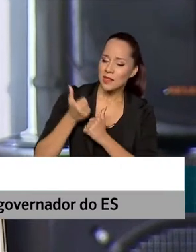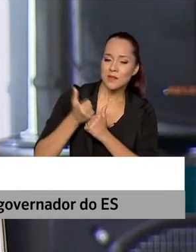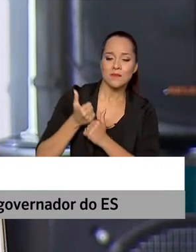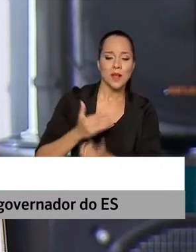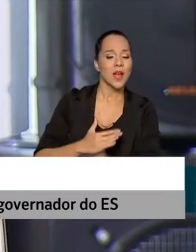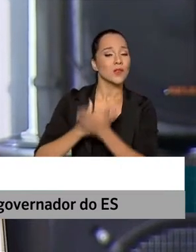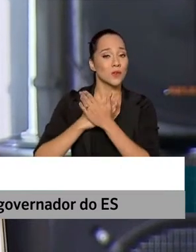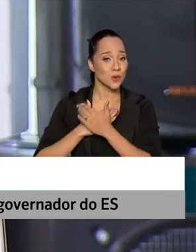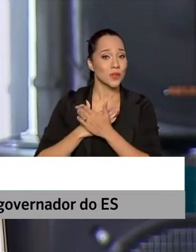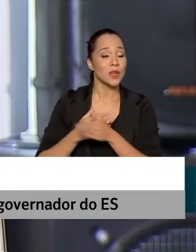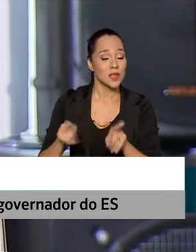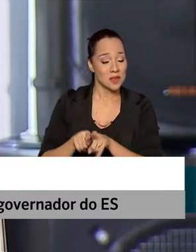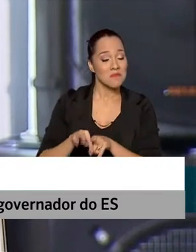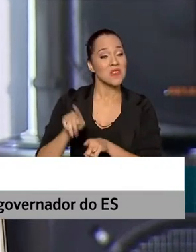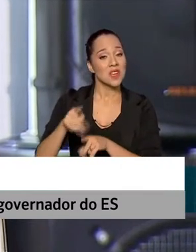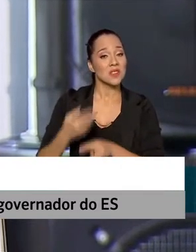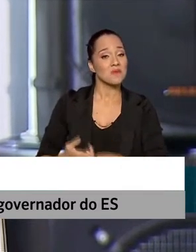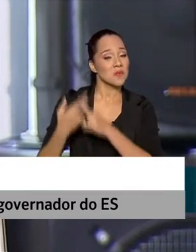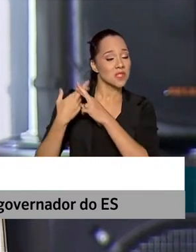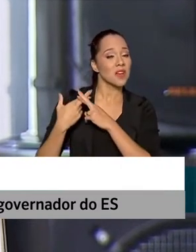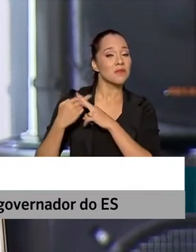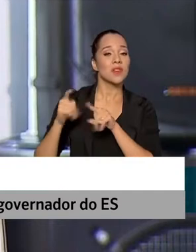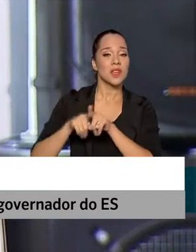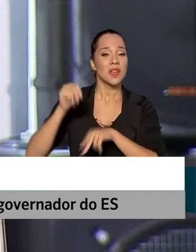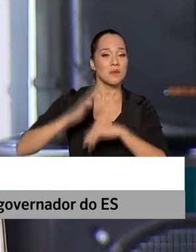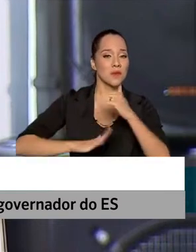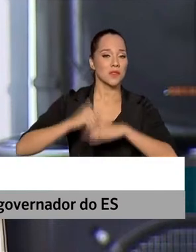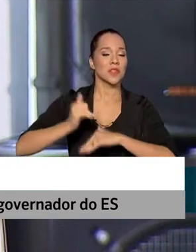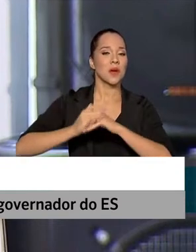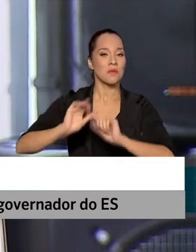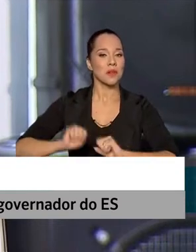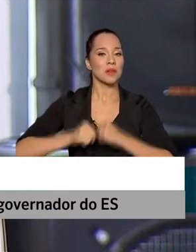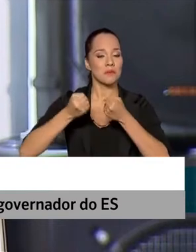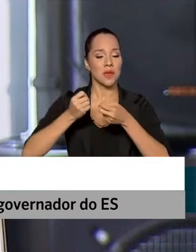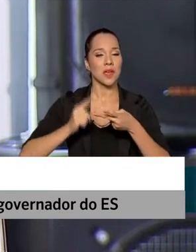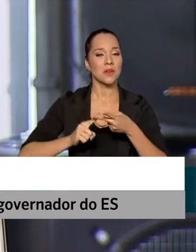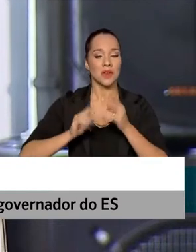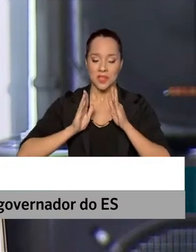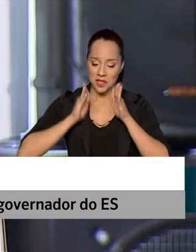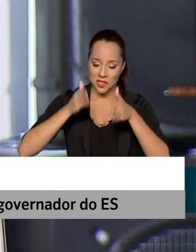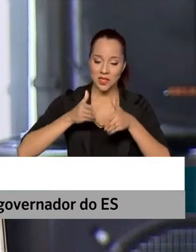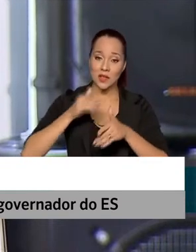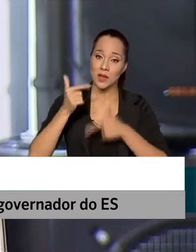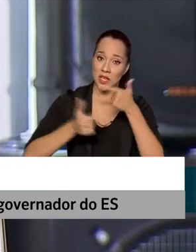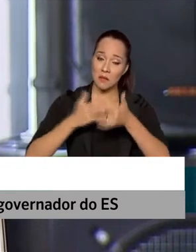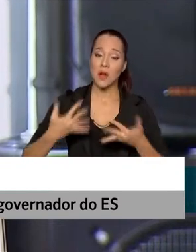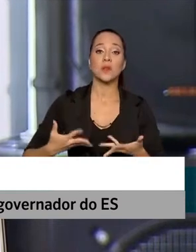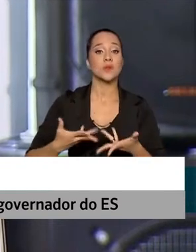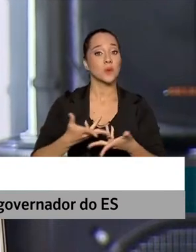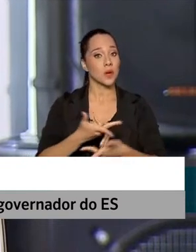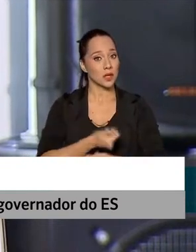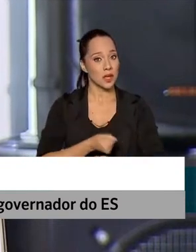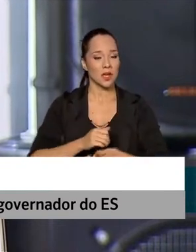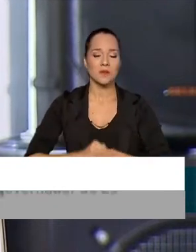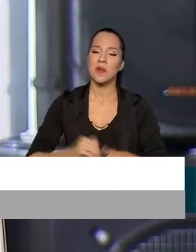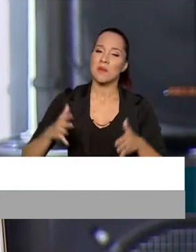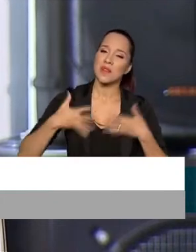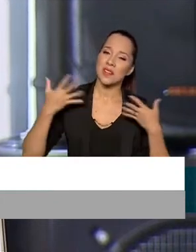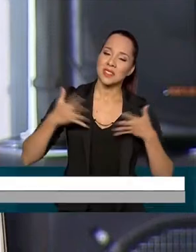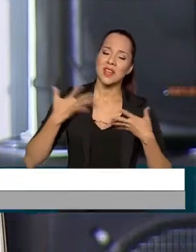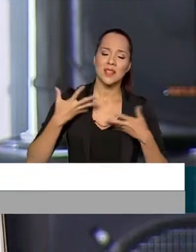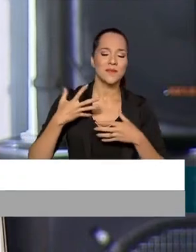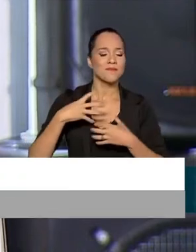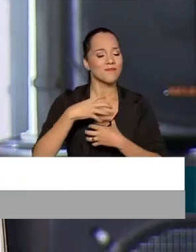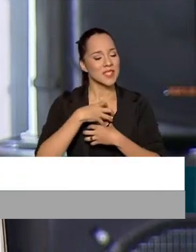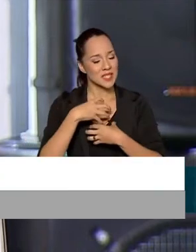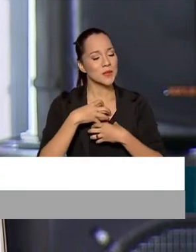oportuno e altamente responsável e profissional, pelo empenho, dedicação e trabalho qualificado, pelo entusiasmo e